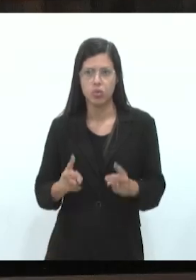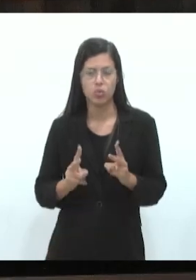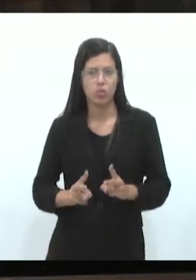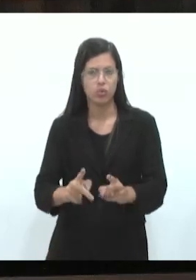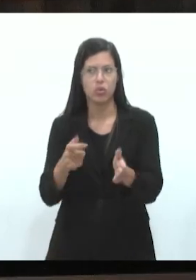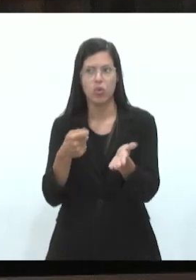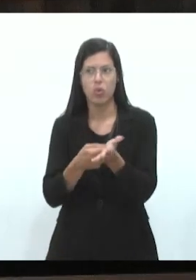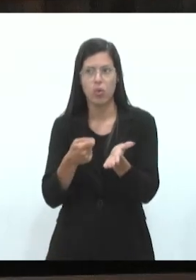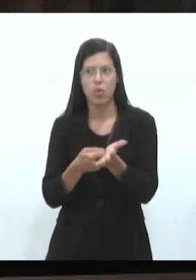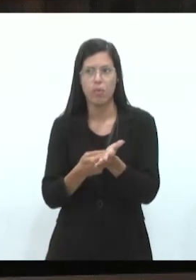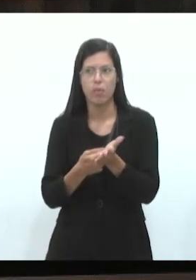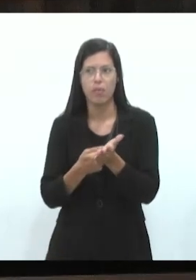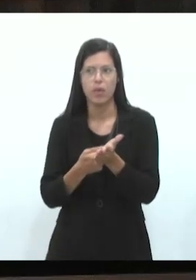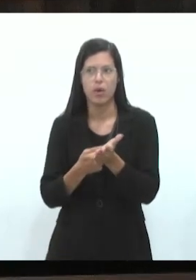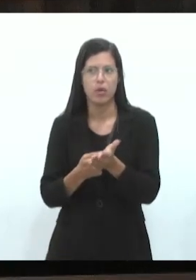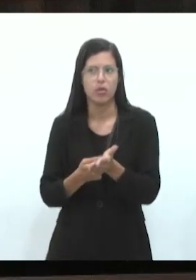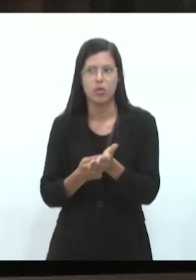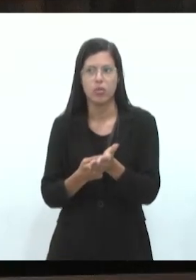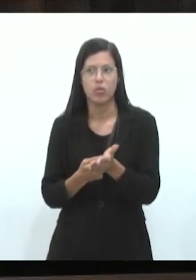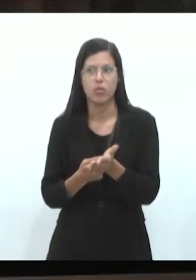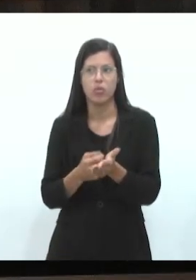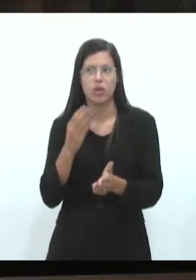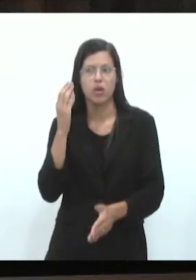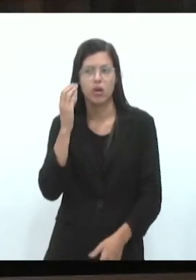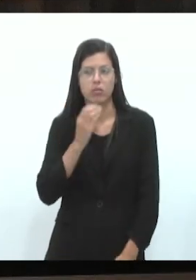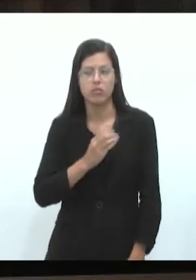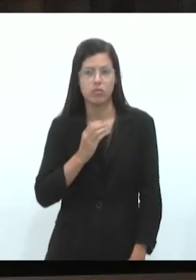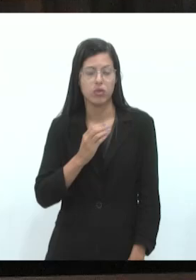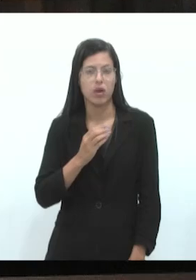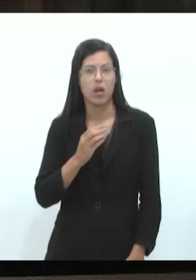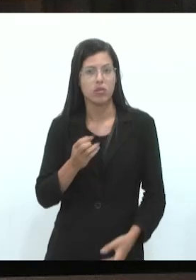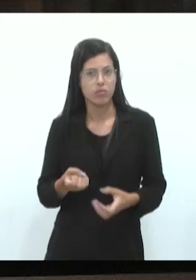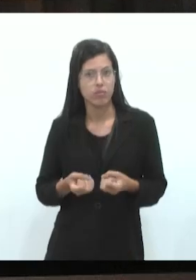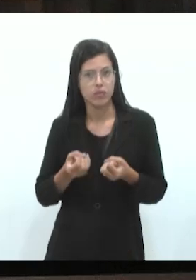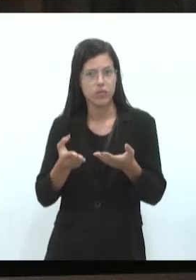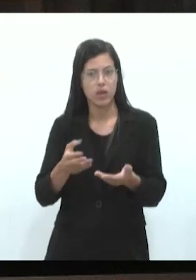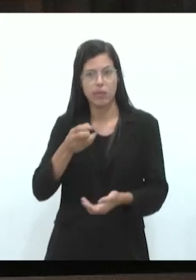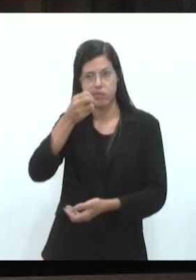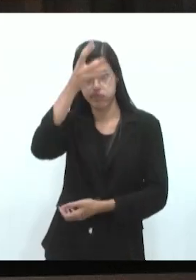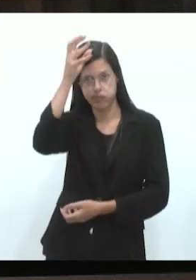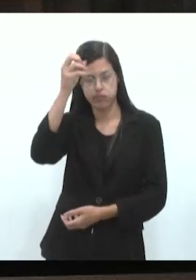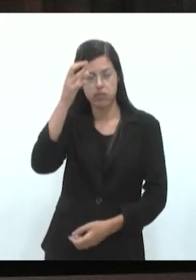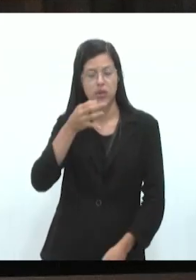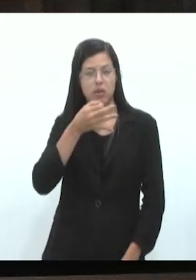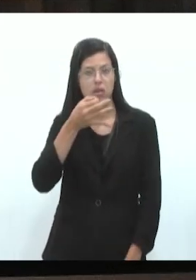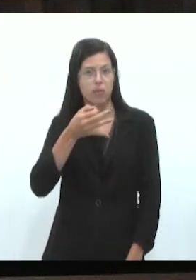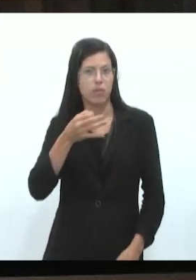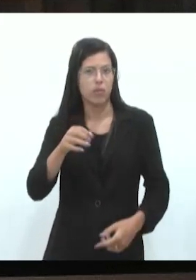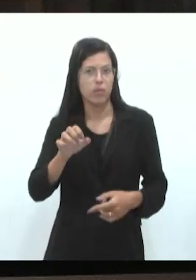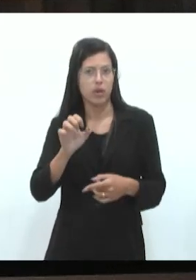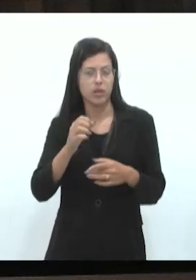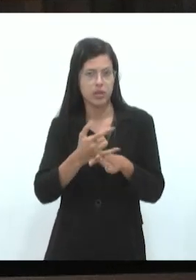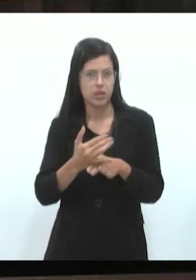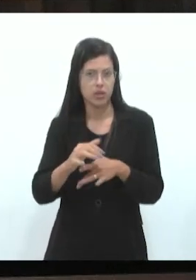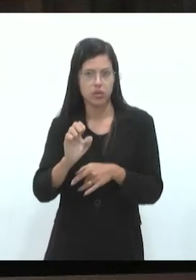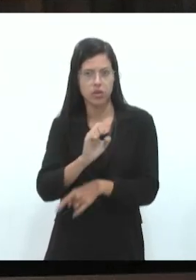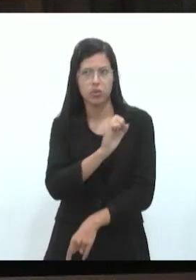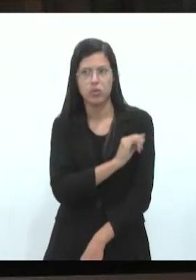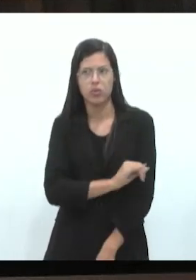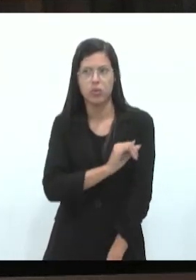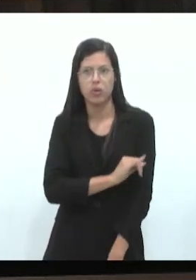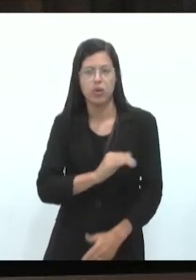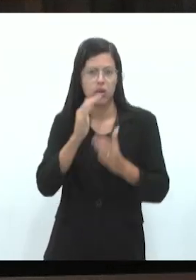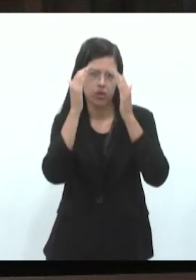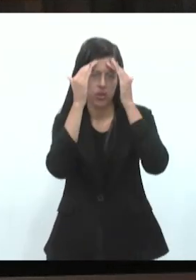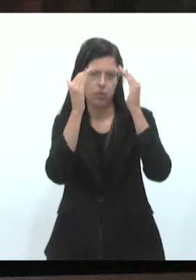cobrando sem recuar. Cláudio Castro, dê as sirenes para as cidades do estado do Rio de Janeiro. Cumpra a sua promessa, porque a